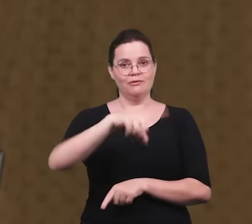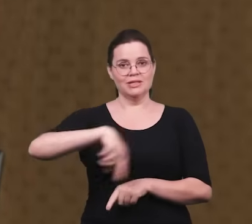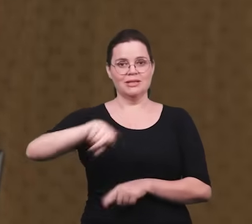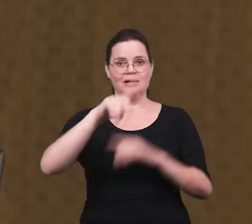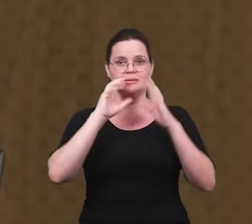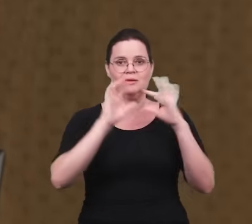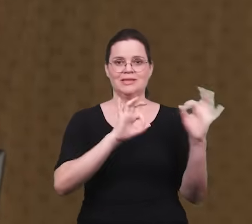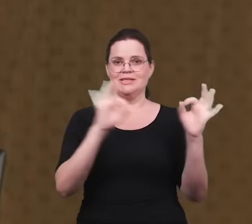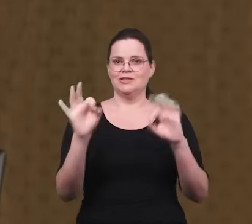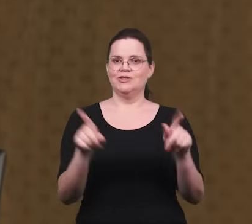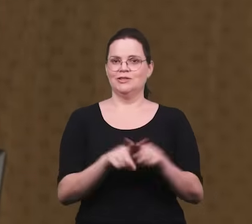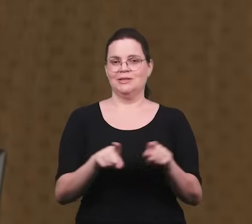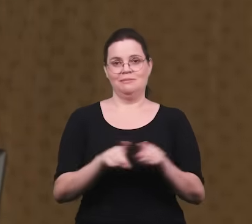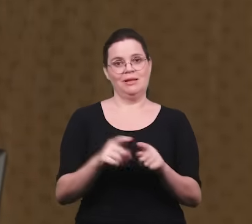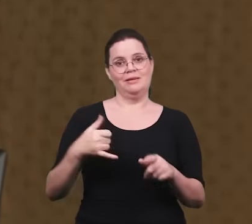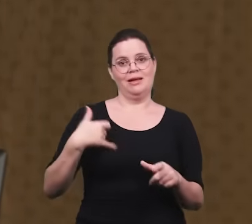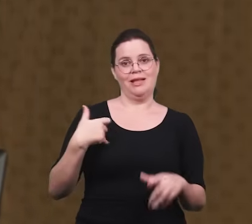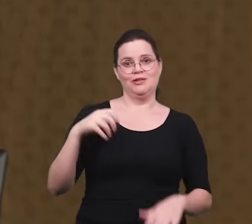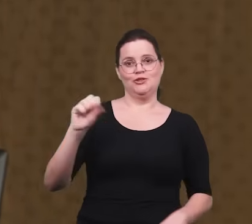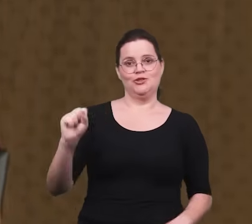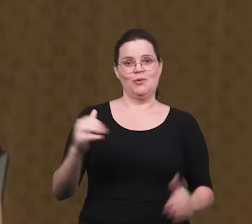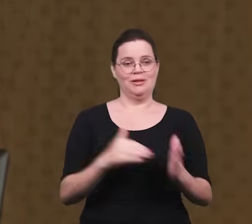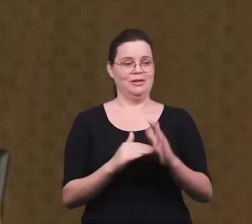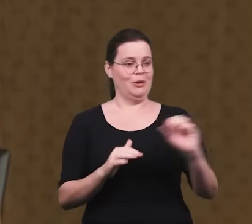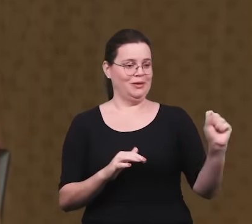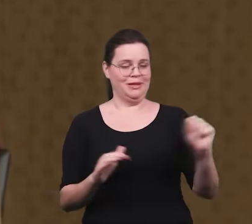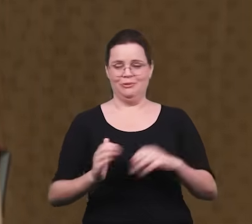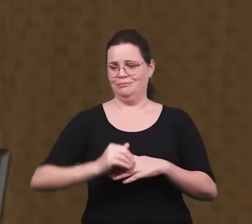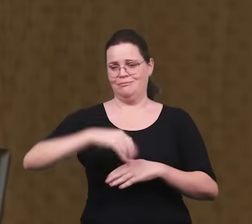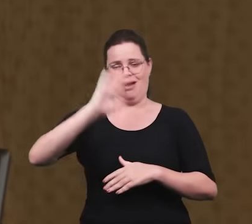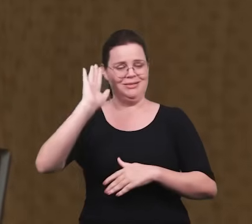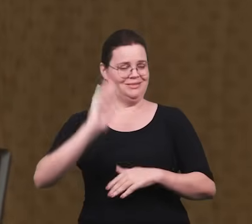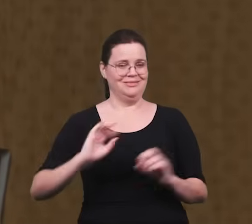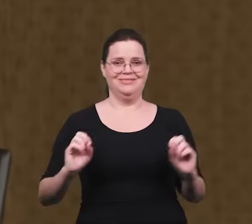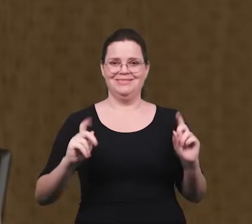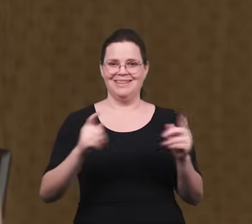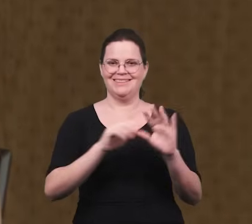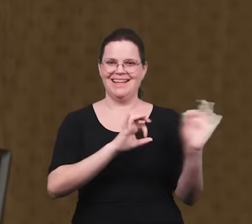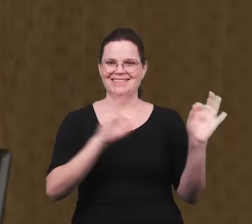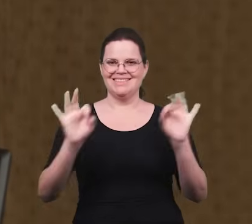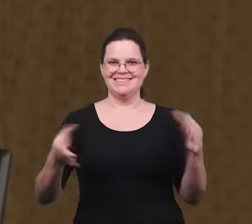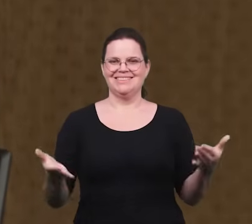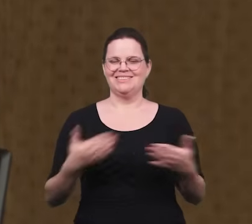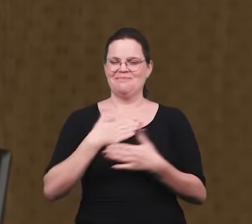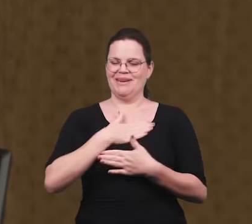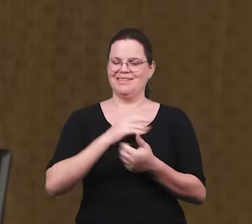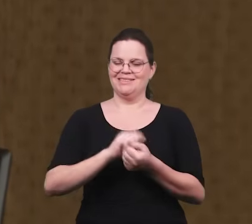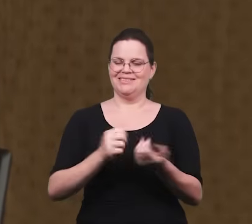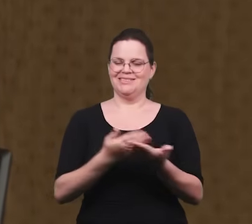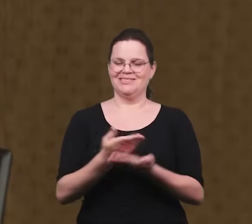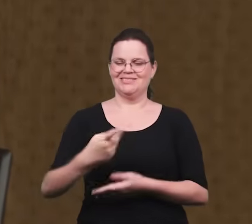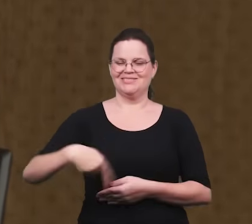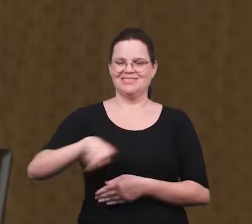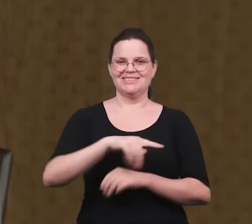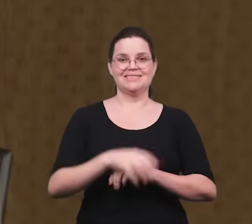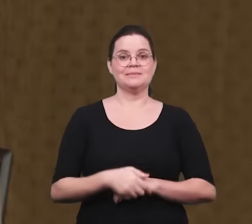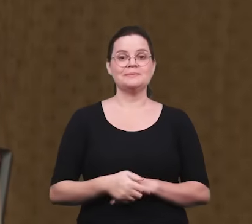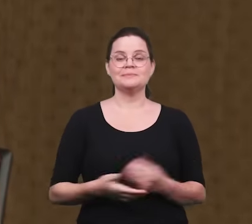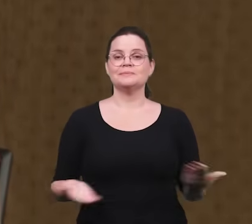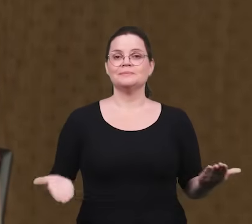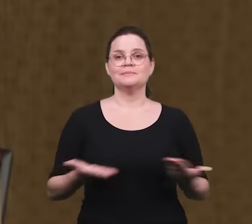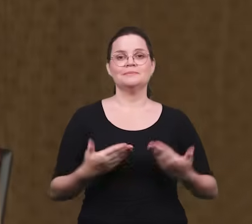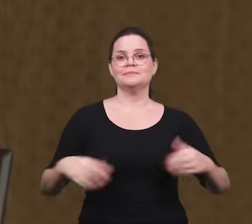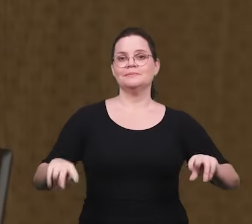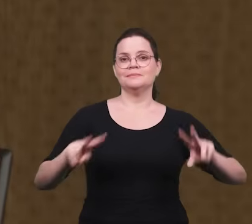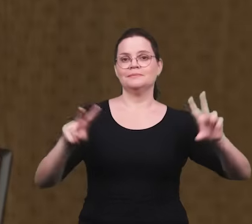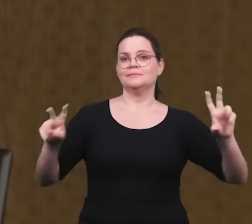os jovens de 8 a 88, até mais, que estão conosco nos assistindo. É um grande prazer ter você aqui conosco. E hoje o nosso